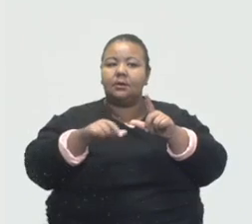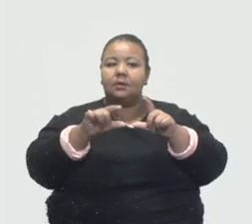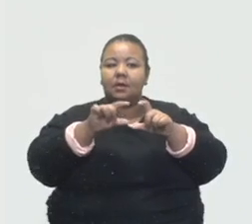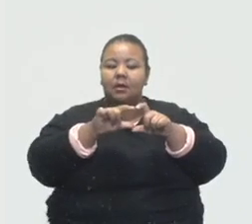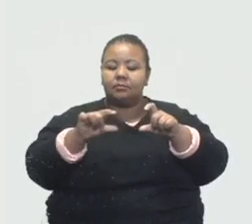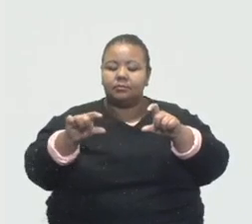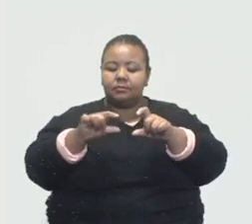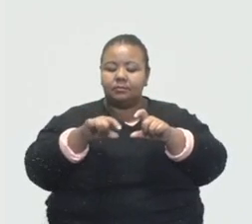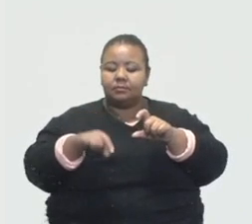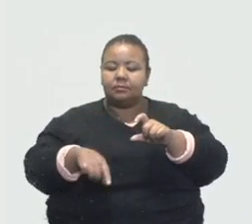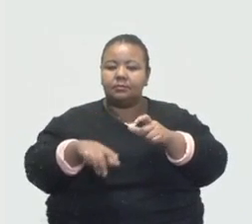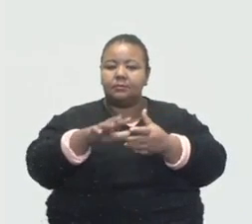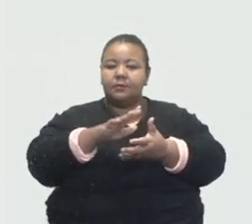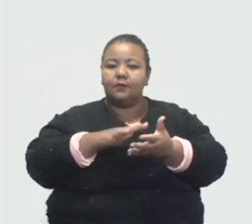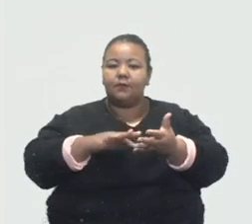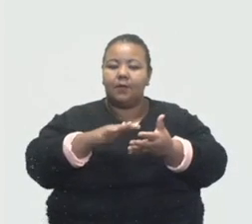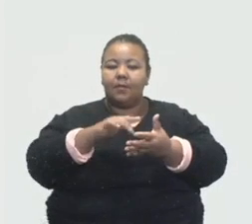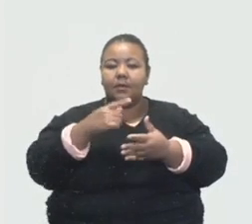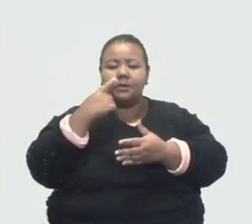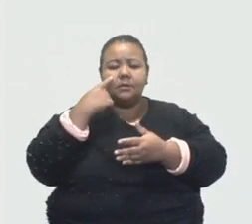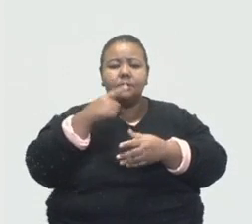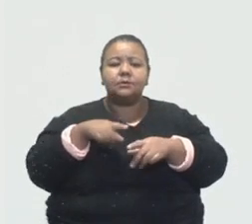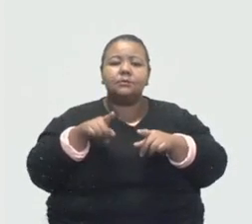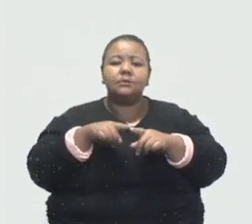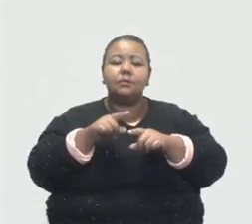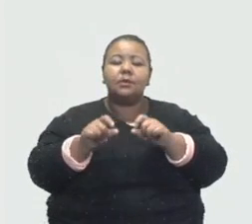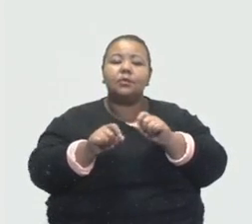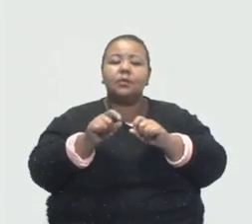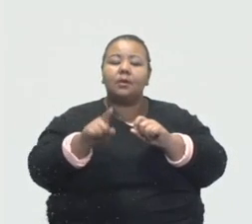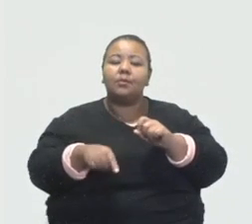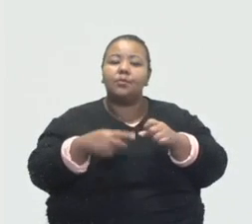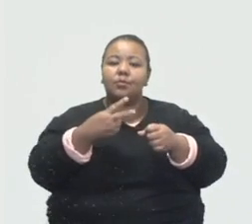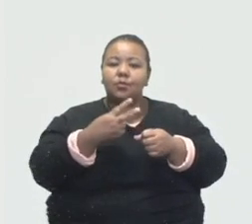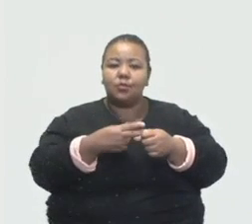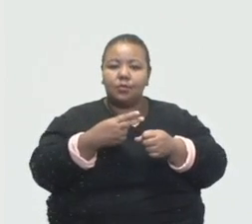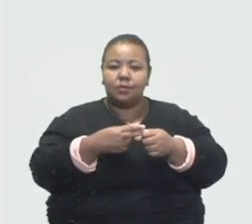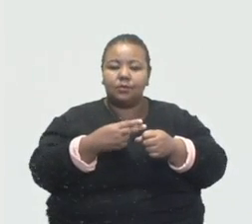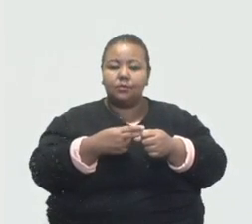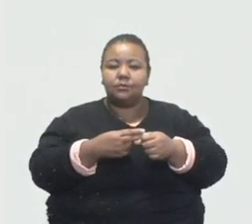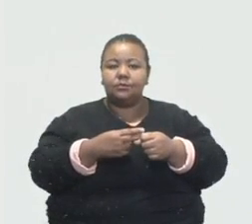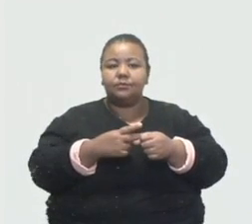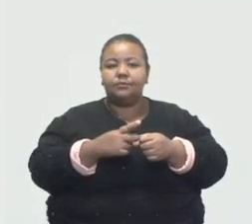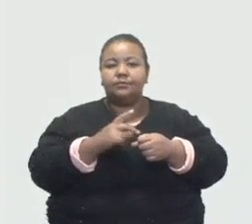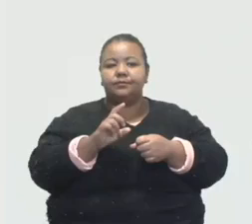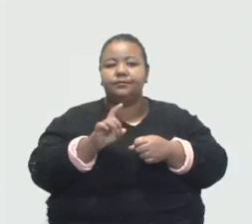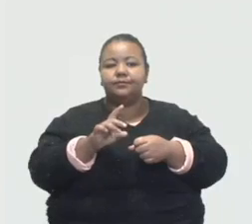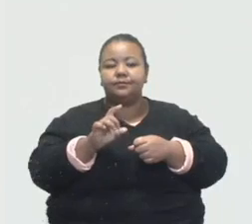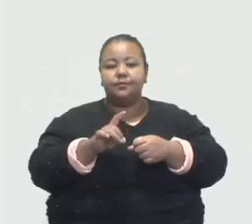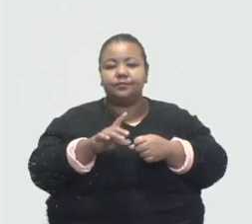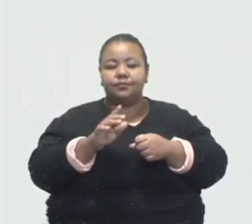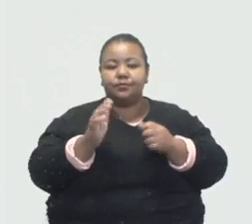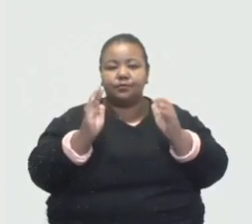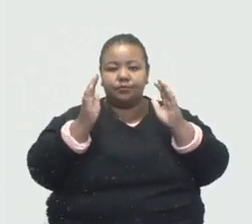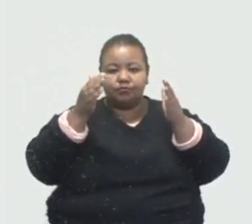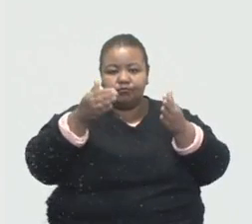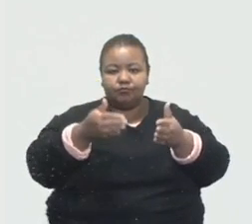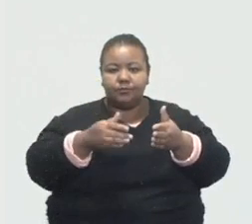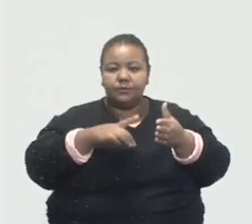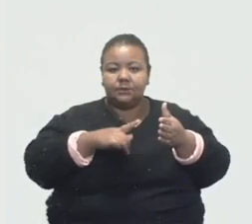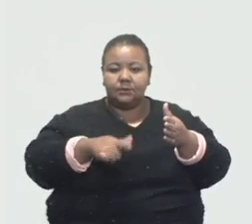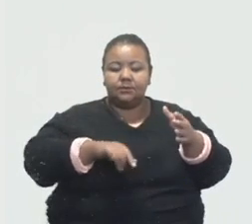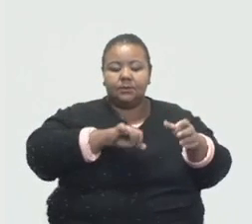dada da seguinte forma. O que nós vimos também? Que o núcleo Só enfatizando, se nós tivermos